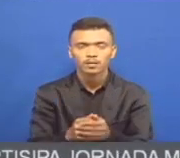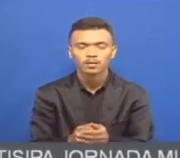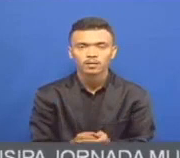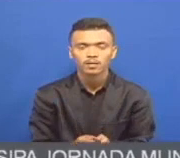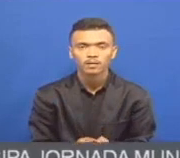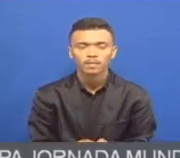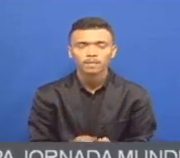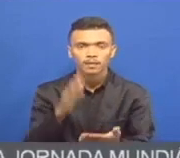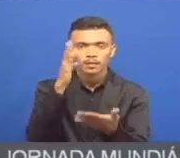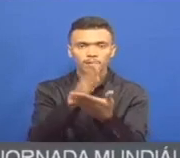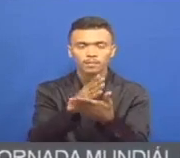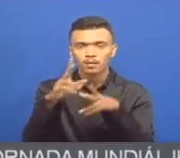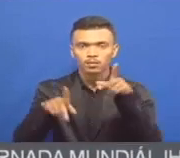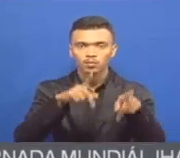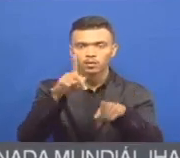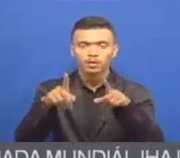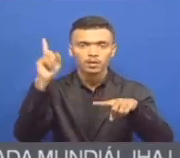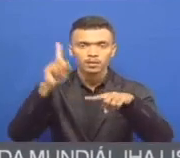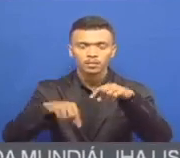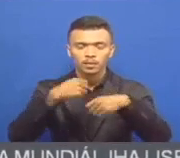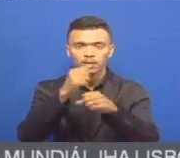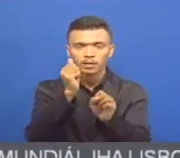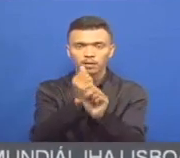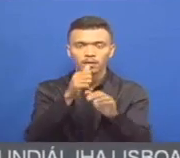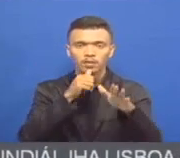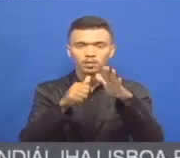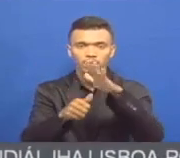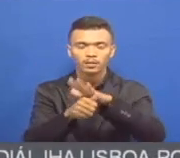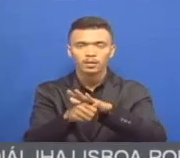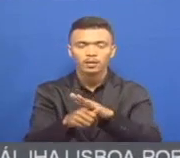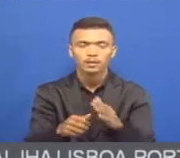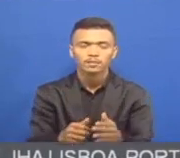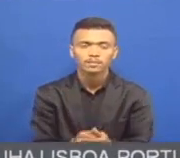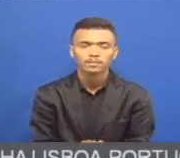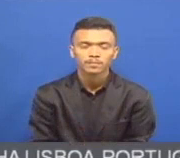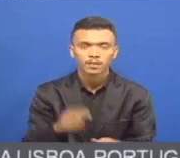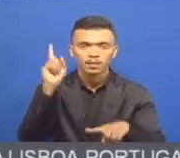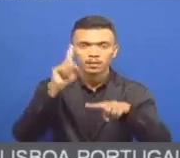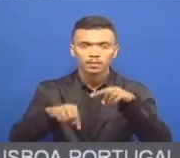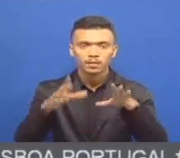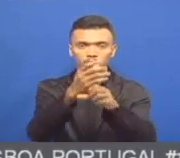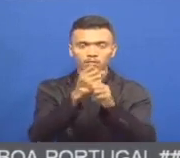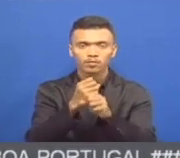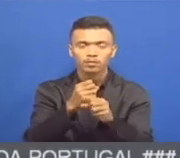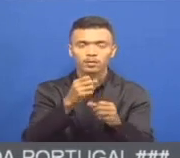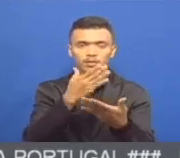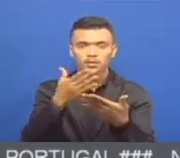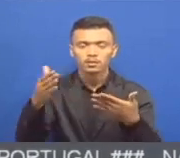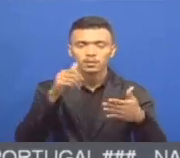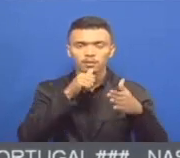Está bando comunidade, la vele halo ilegal, la vele sinossan ilegal, la vele fotissan ser